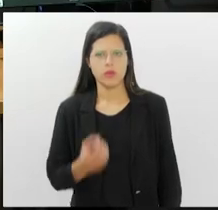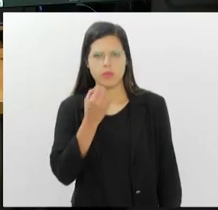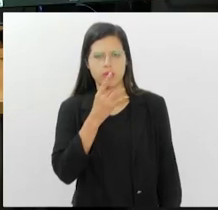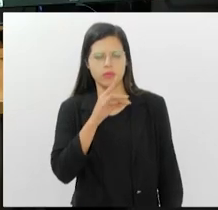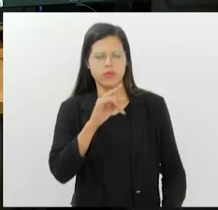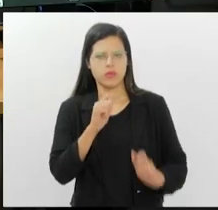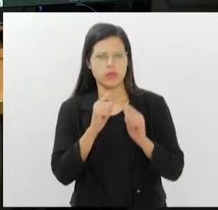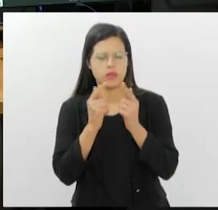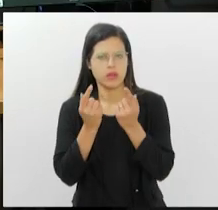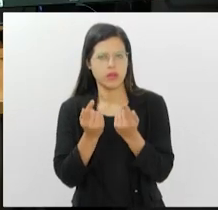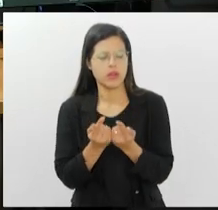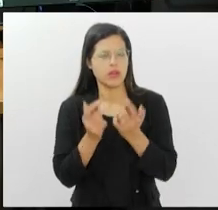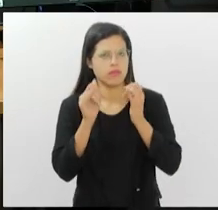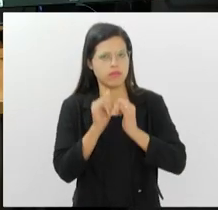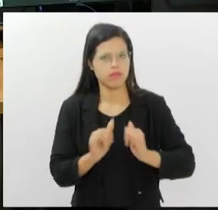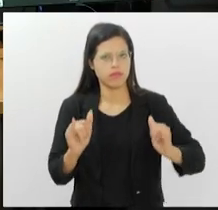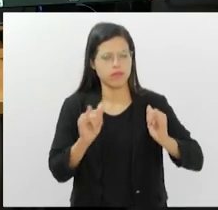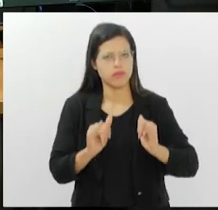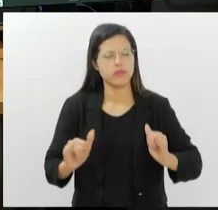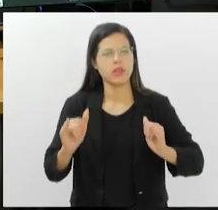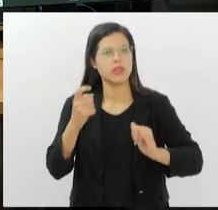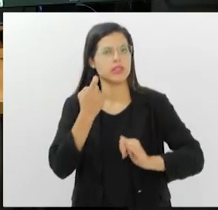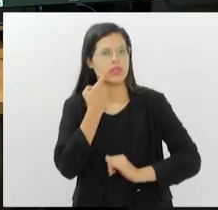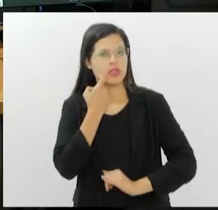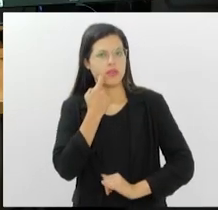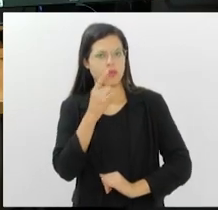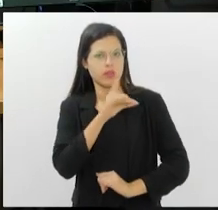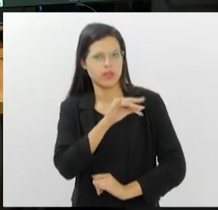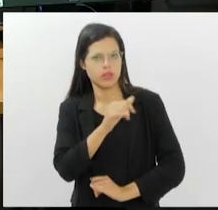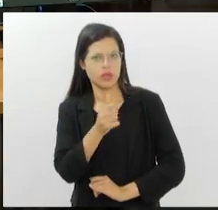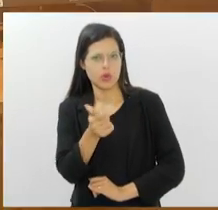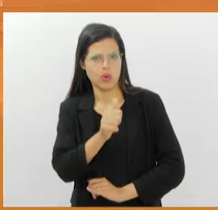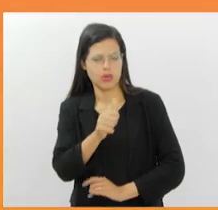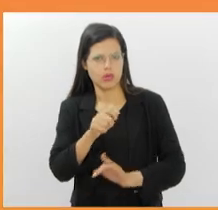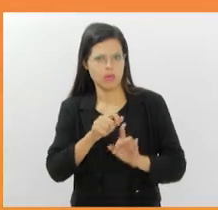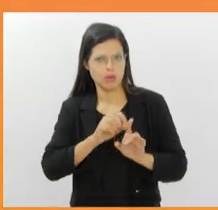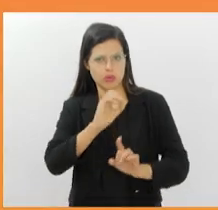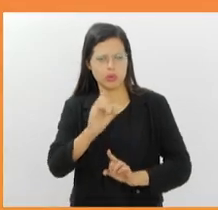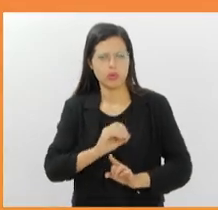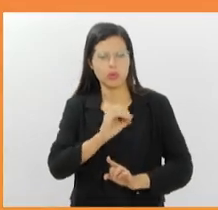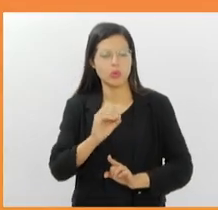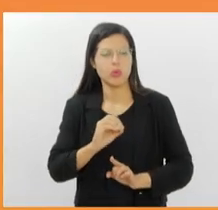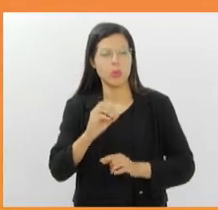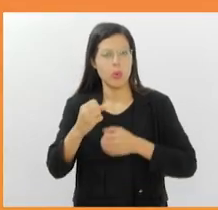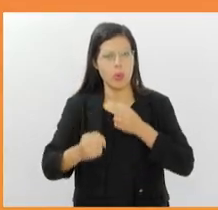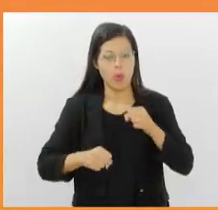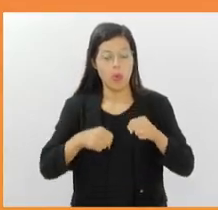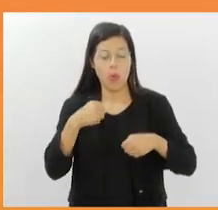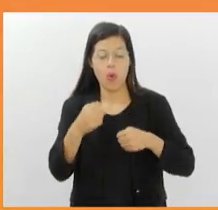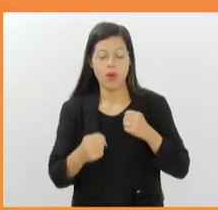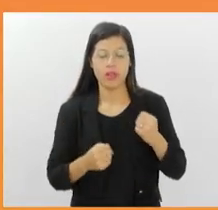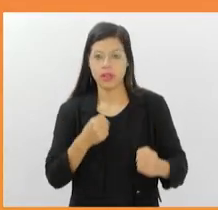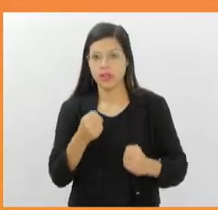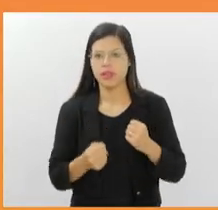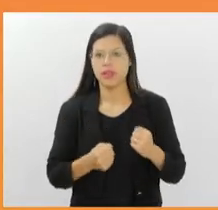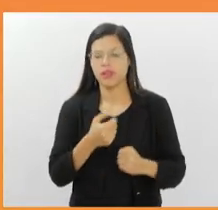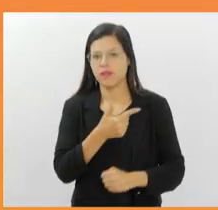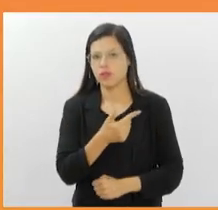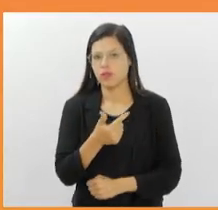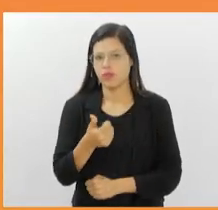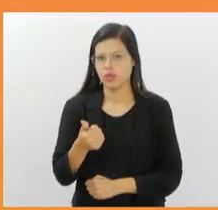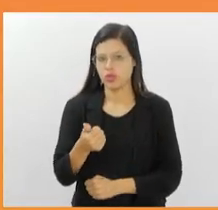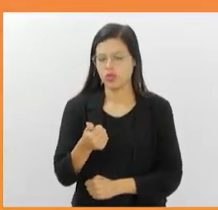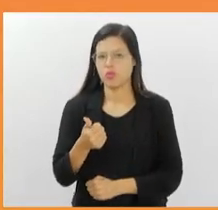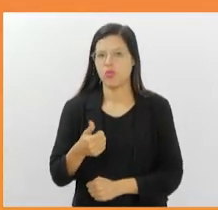O Bom Dia Alerj traz os seguintes destaques nesta sexta-feira, 11 de outubro. Meia maratona 21K neste sábado tem um dos